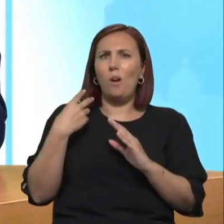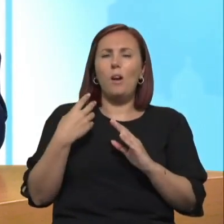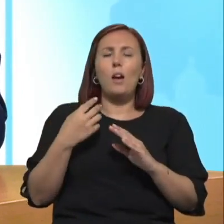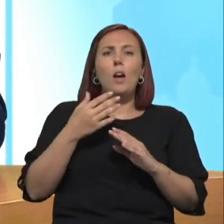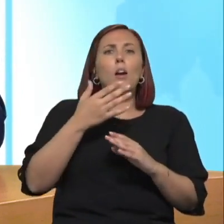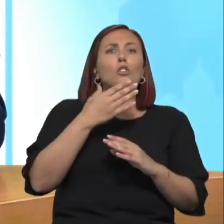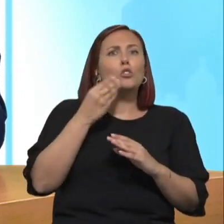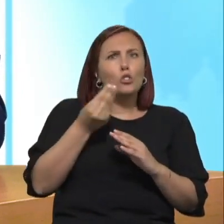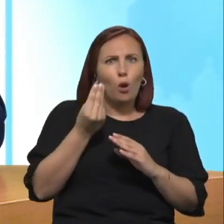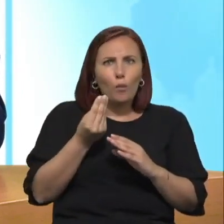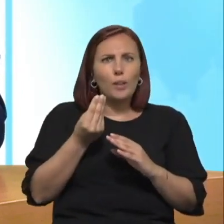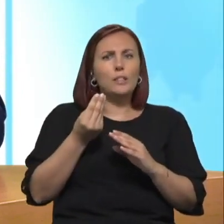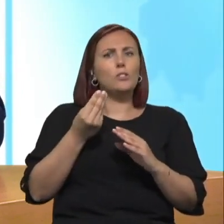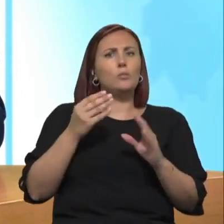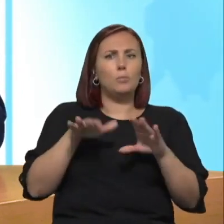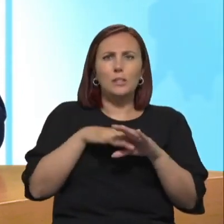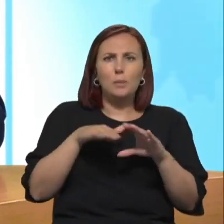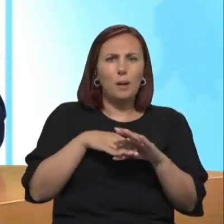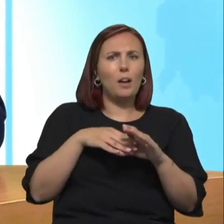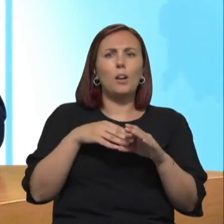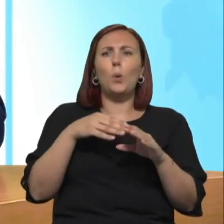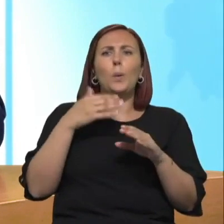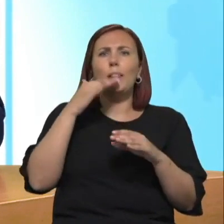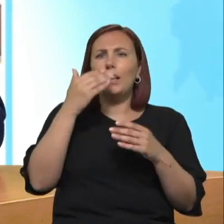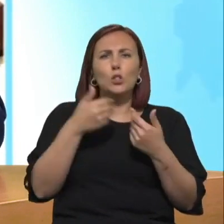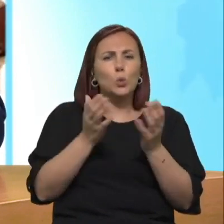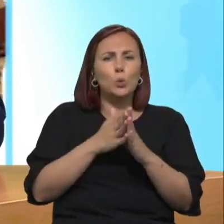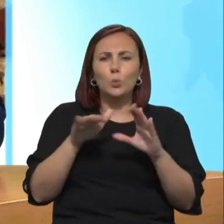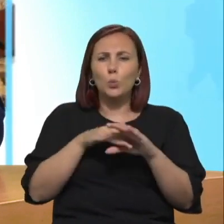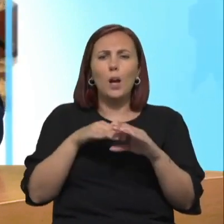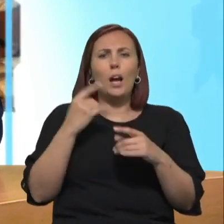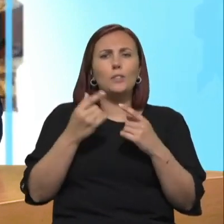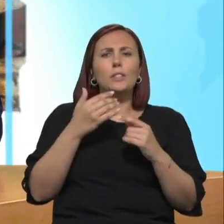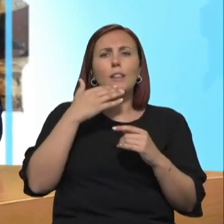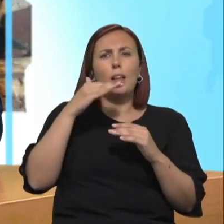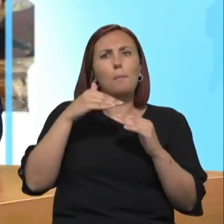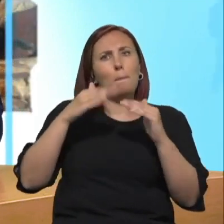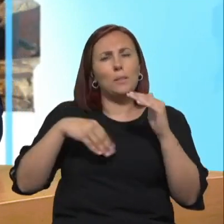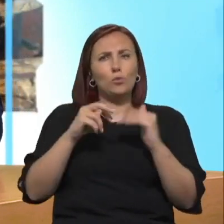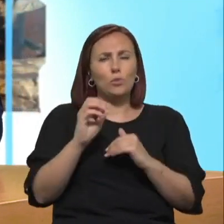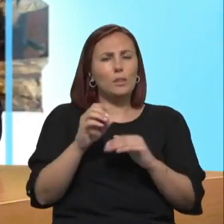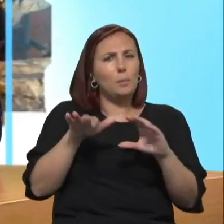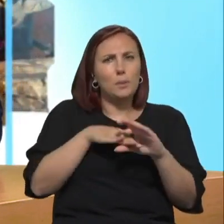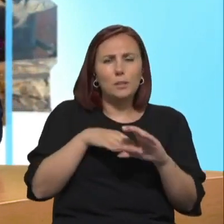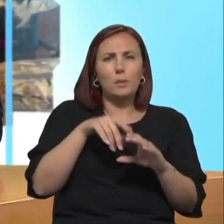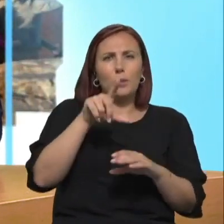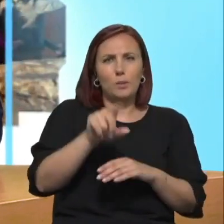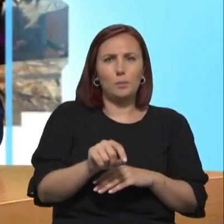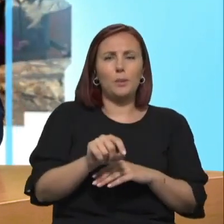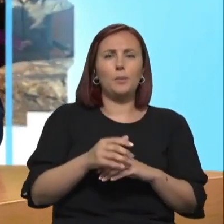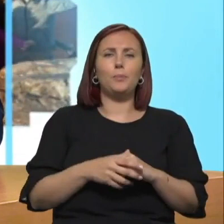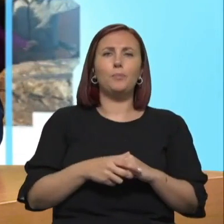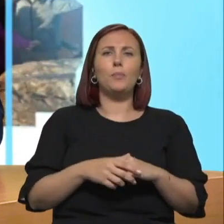muito jovens de volta de menos de 30 anos. Portanto, eu penso que há